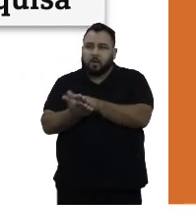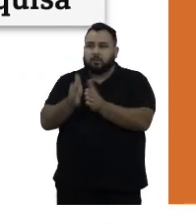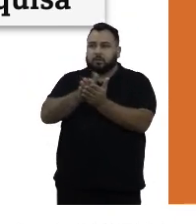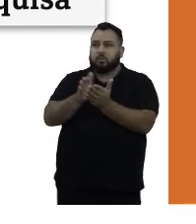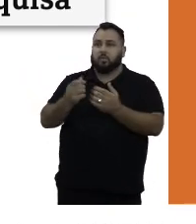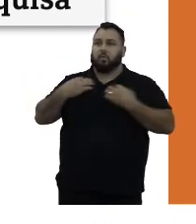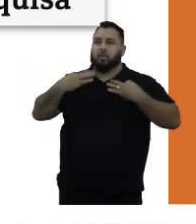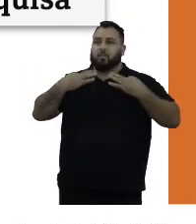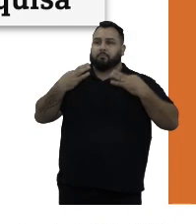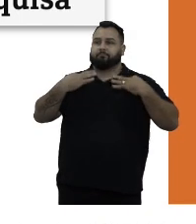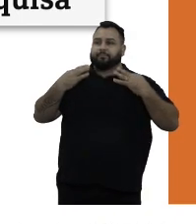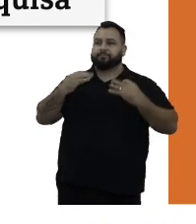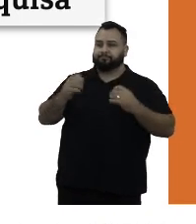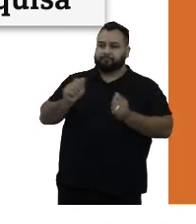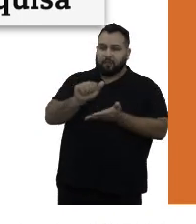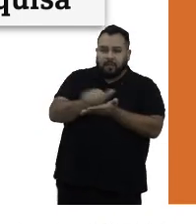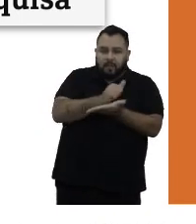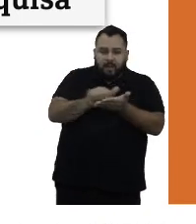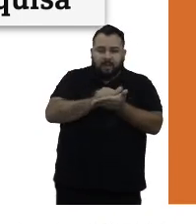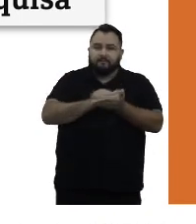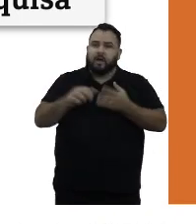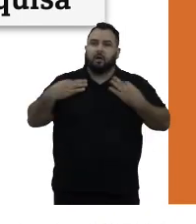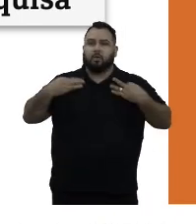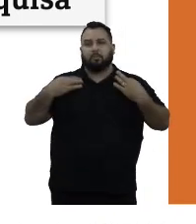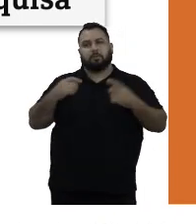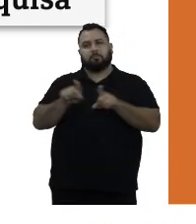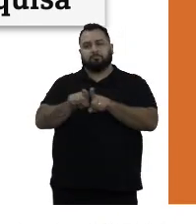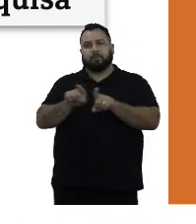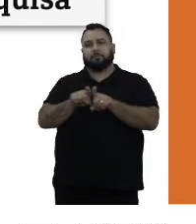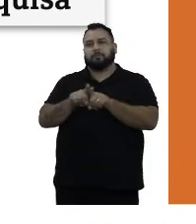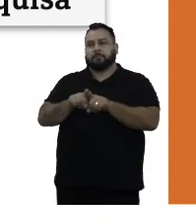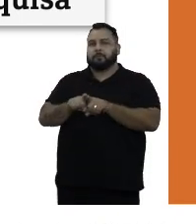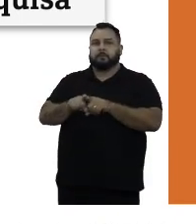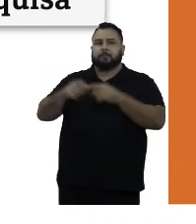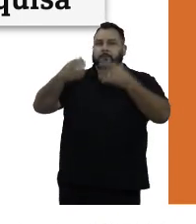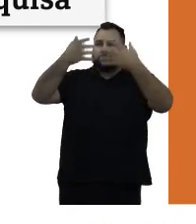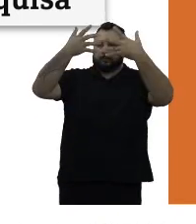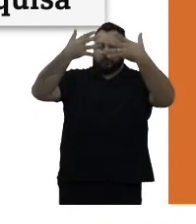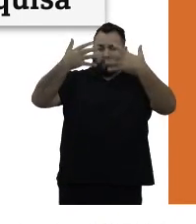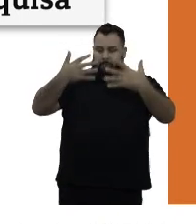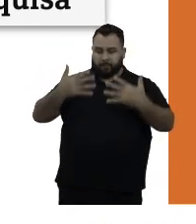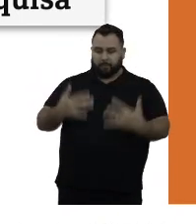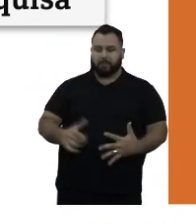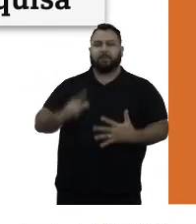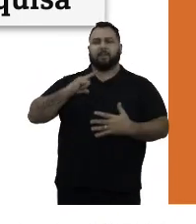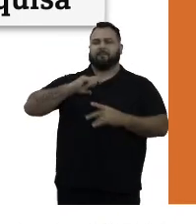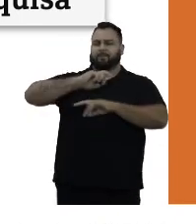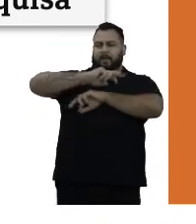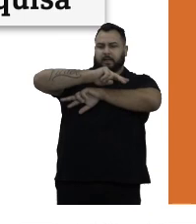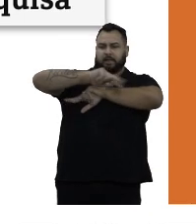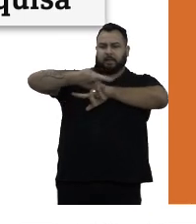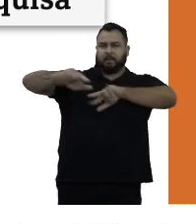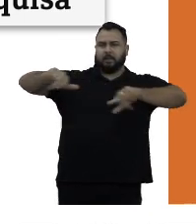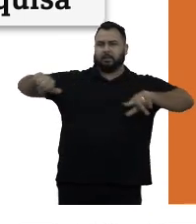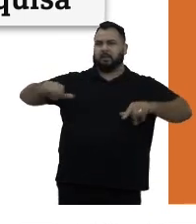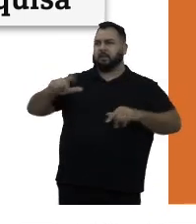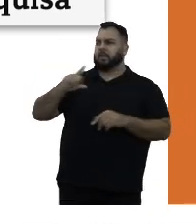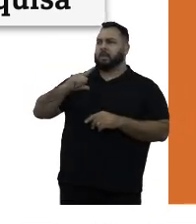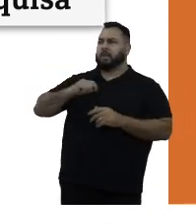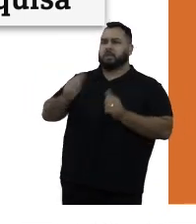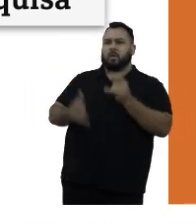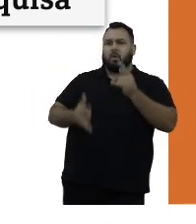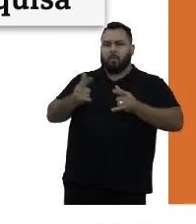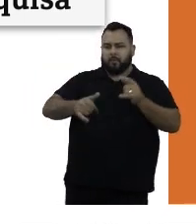está aqui um bom uso da inteligência artificial. A lista é imensa, tá? Tem uma série de coisas, então na limpeza tem aquele